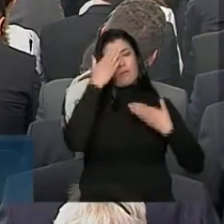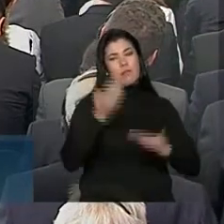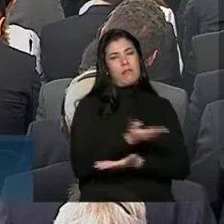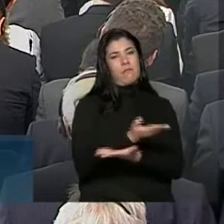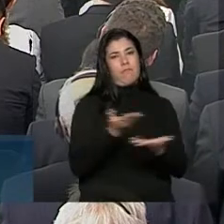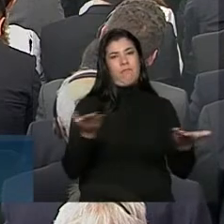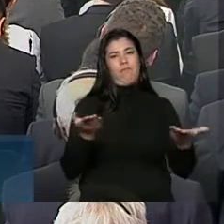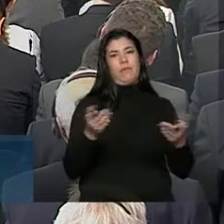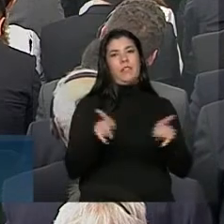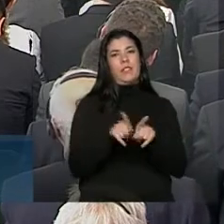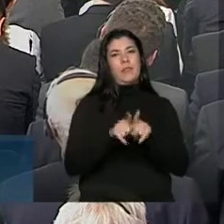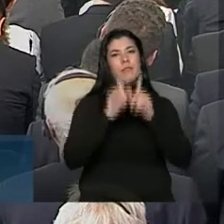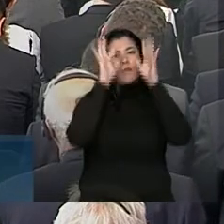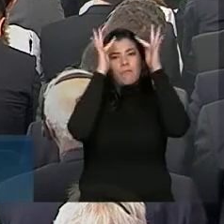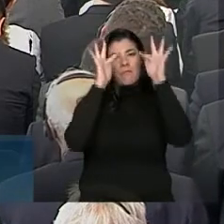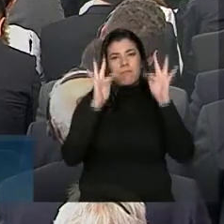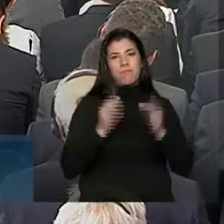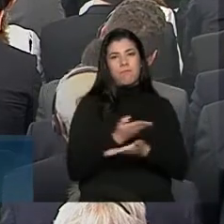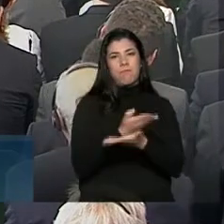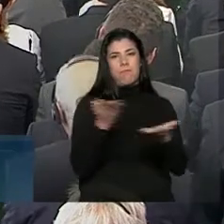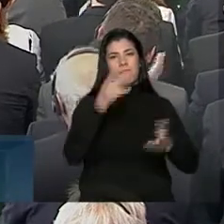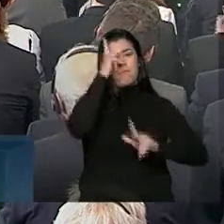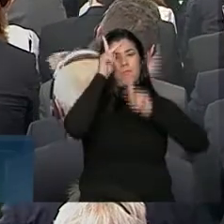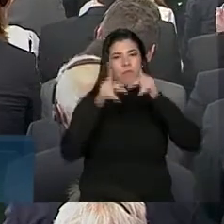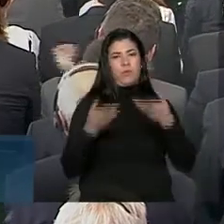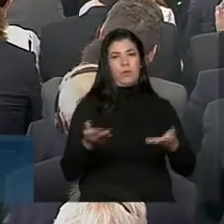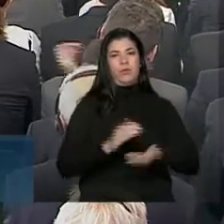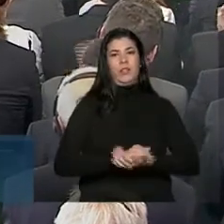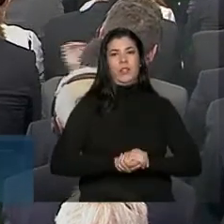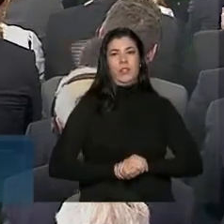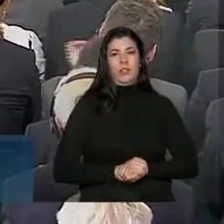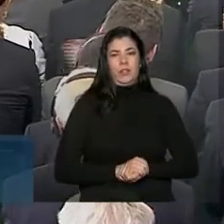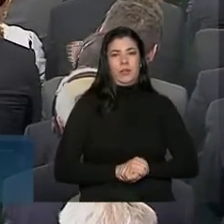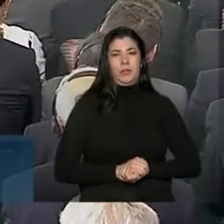obrigado e felicito ao povo brasileiro.